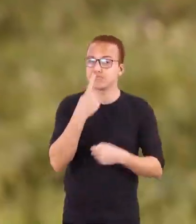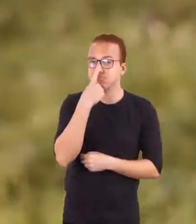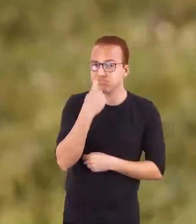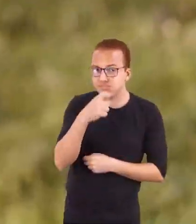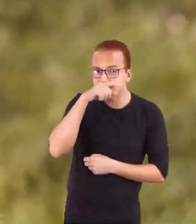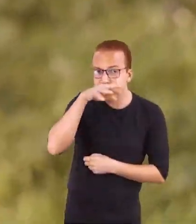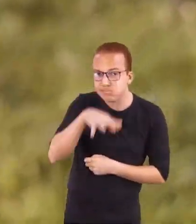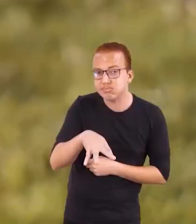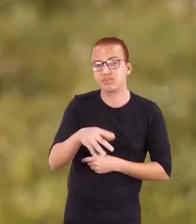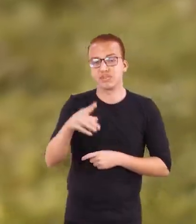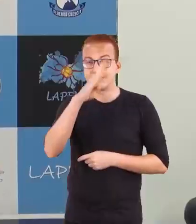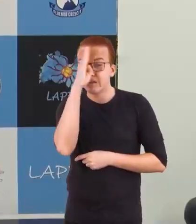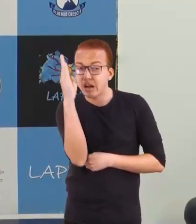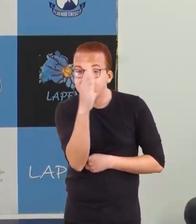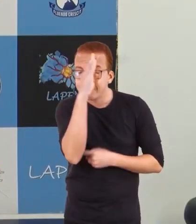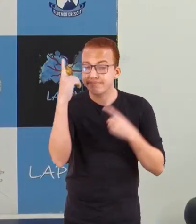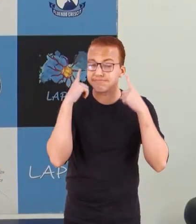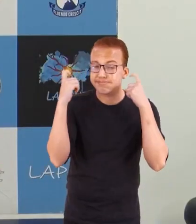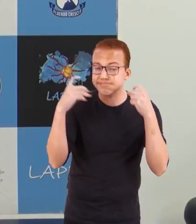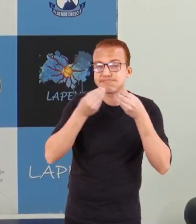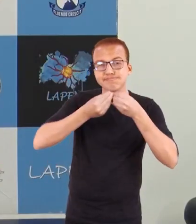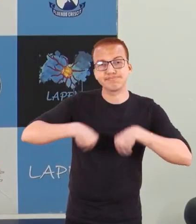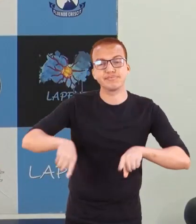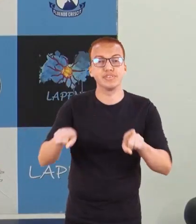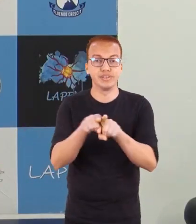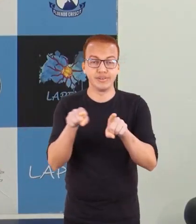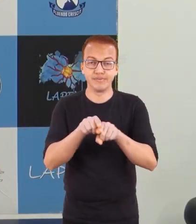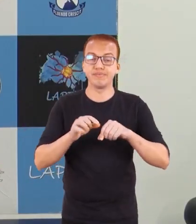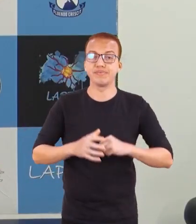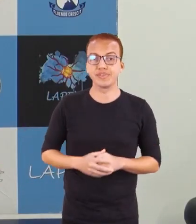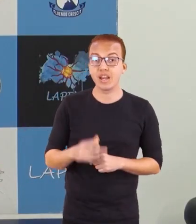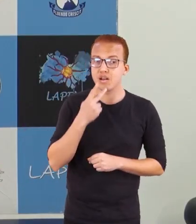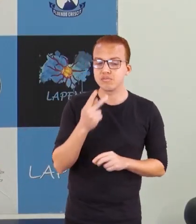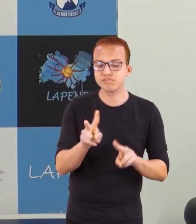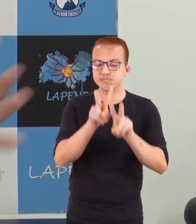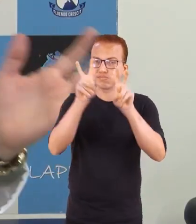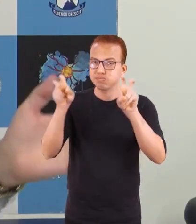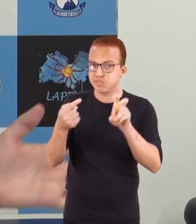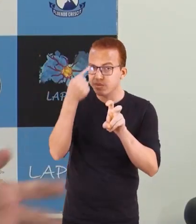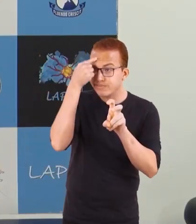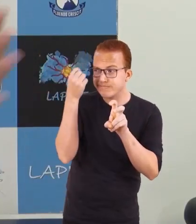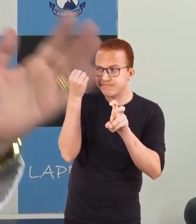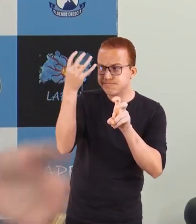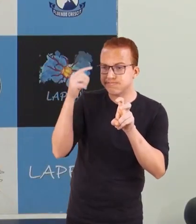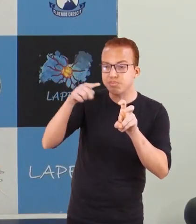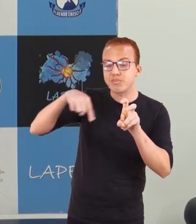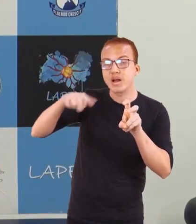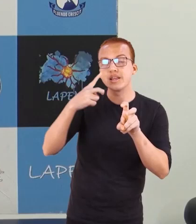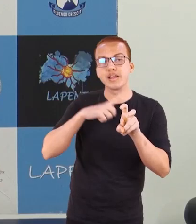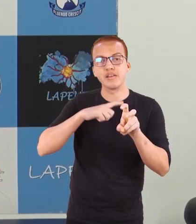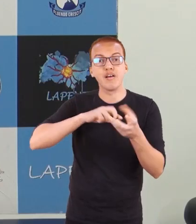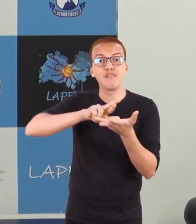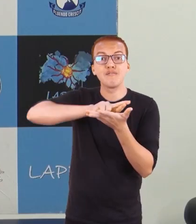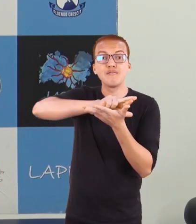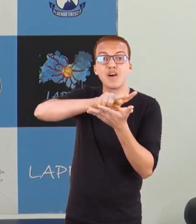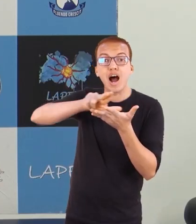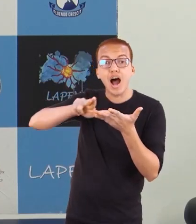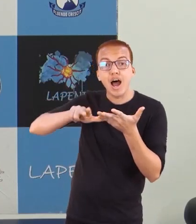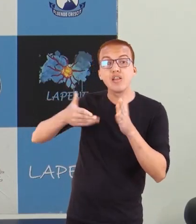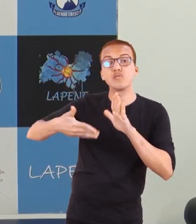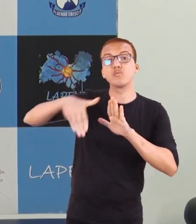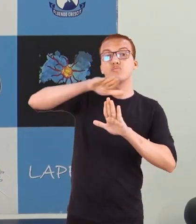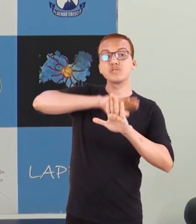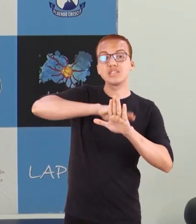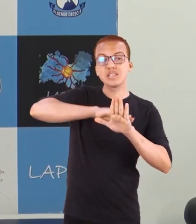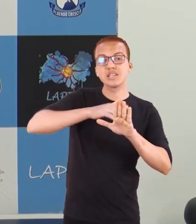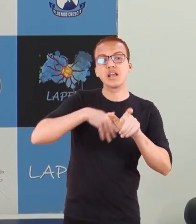pode apresentar náuseas e vômitos. Falar de enxaqueca é falar de uma gama infinita de possibilidades daquilo que pode estar